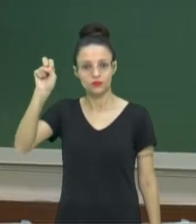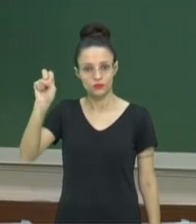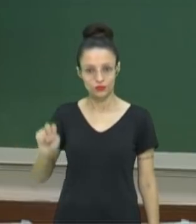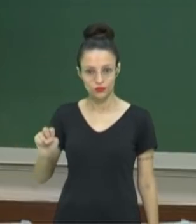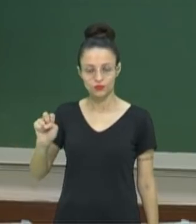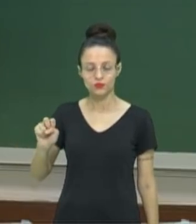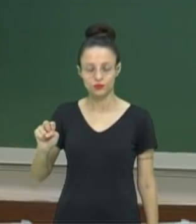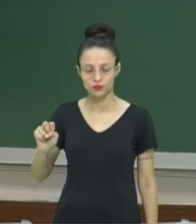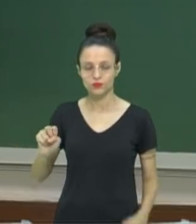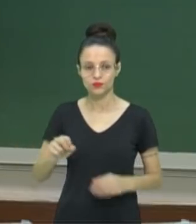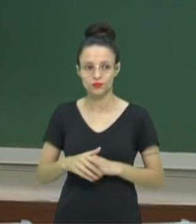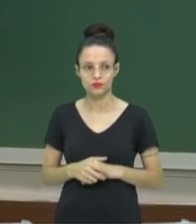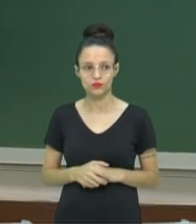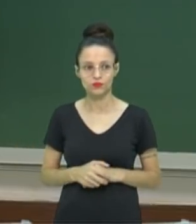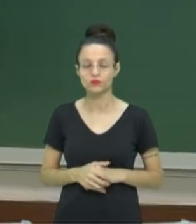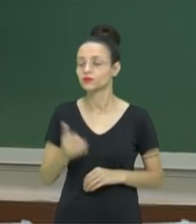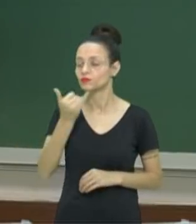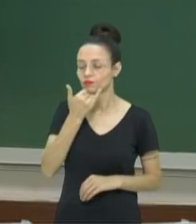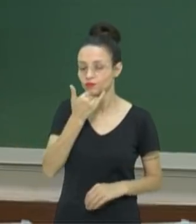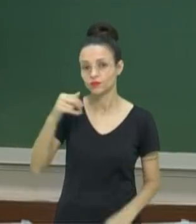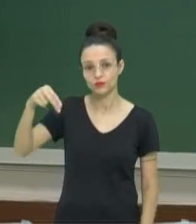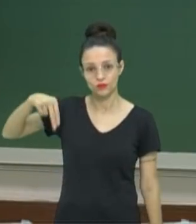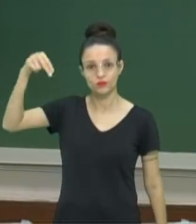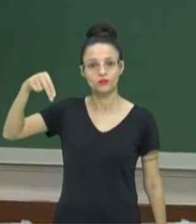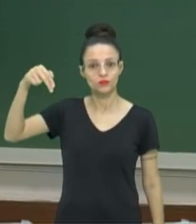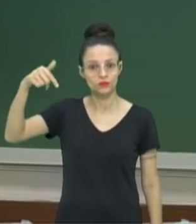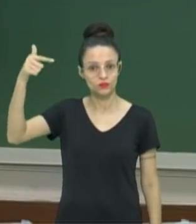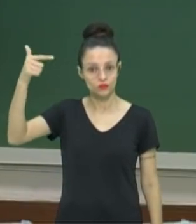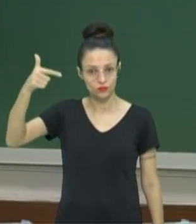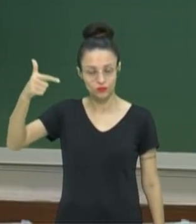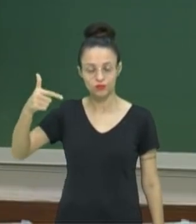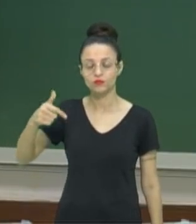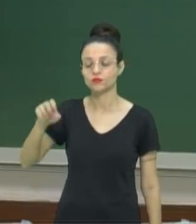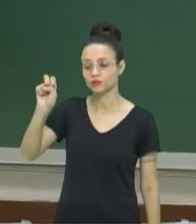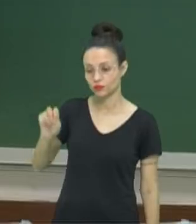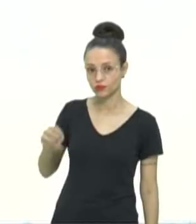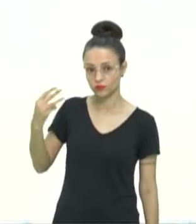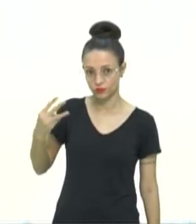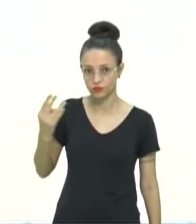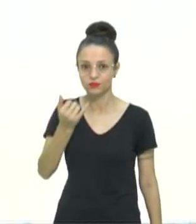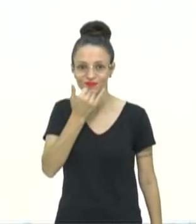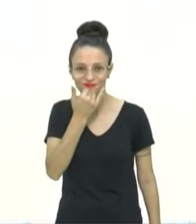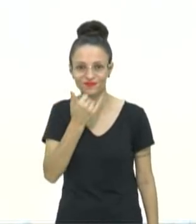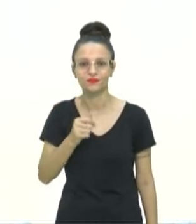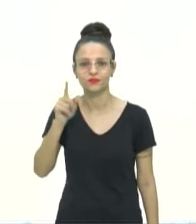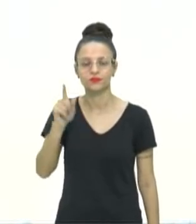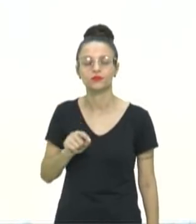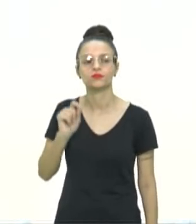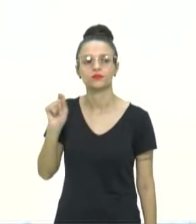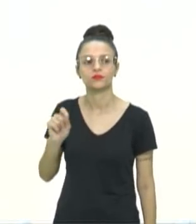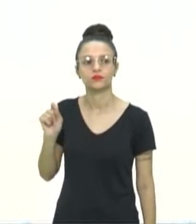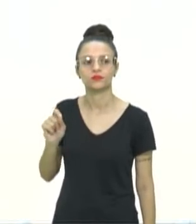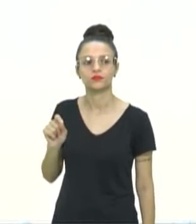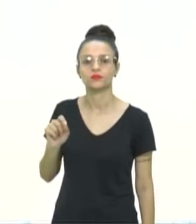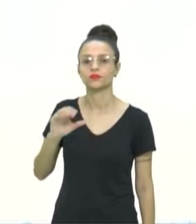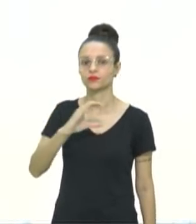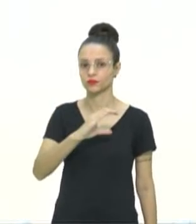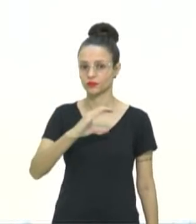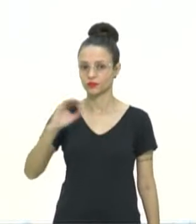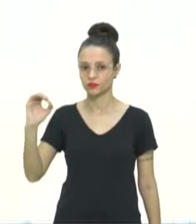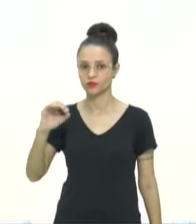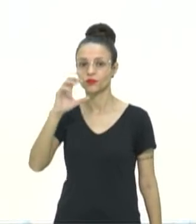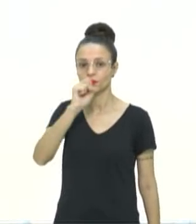é o norte é a segunda, o sul é a terceira, perdão, tá? Então, ali nós vamos ter centro-oeste, que